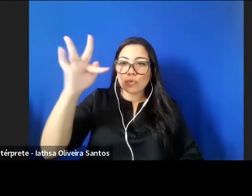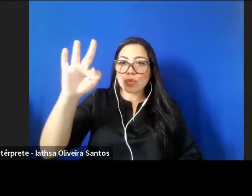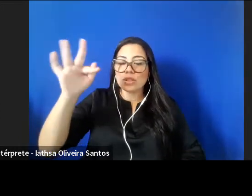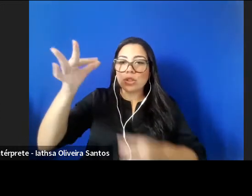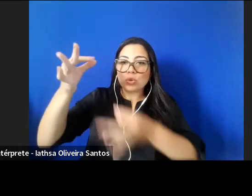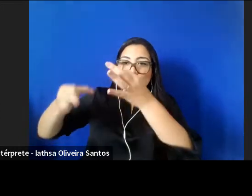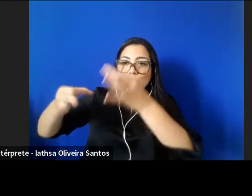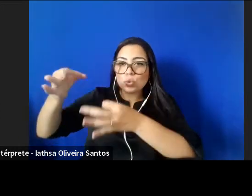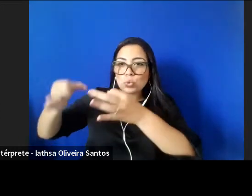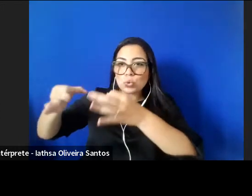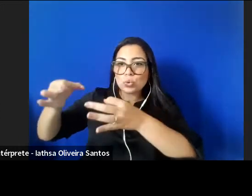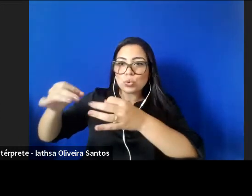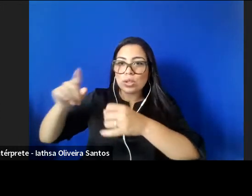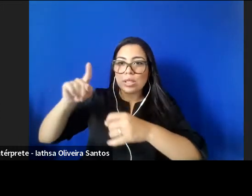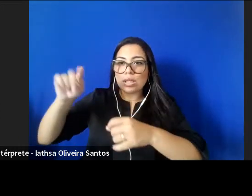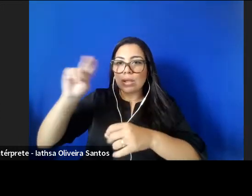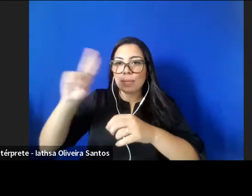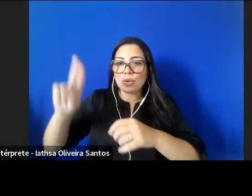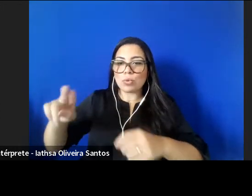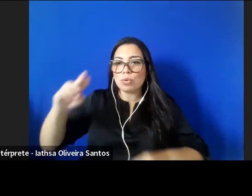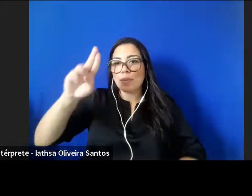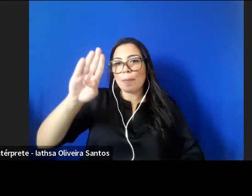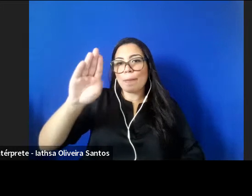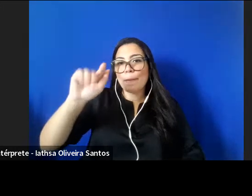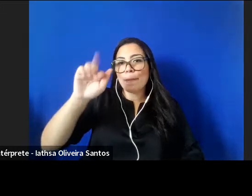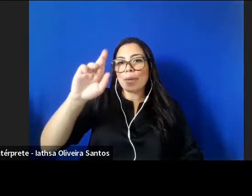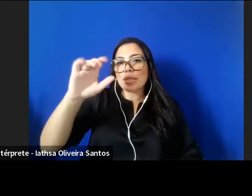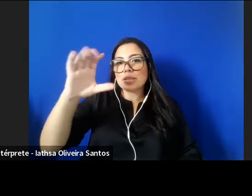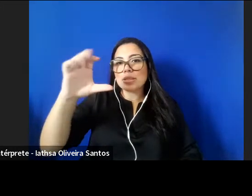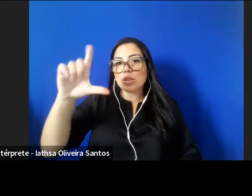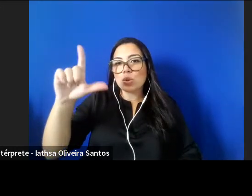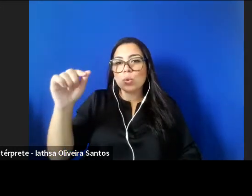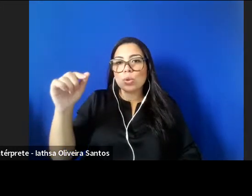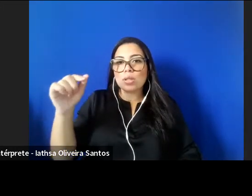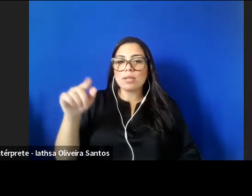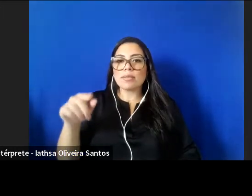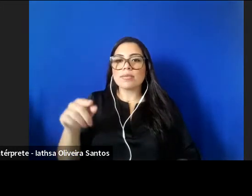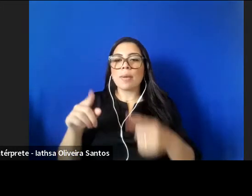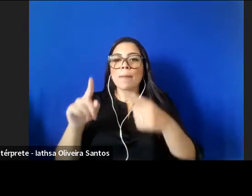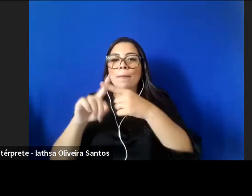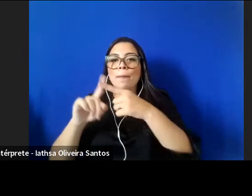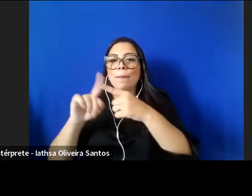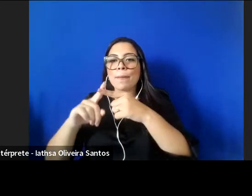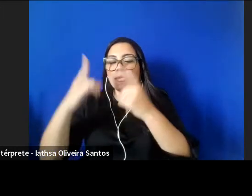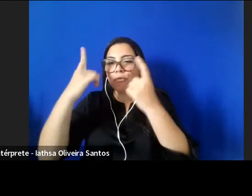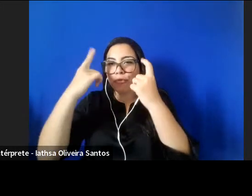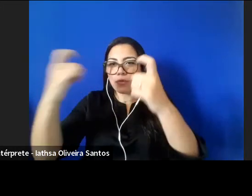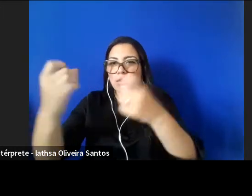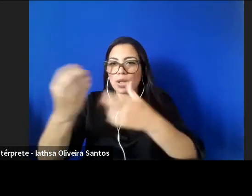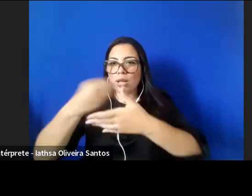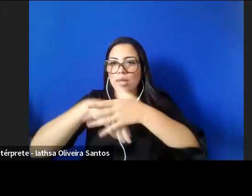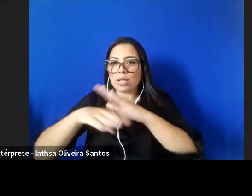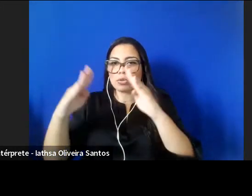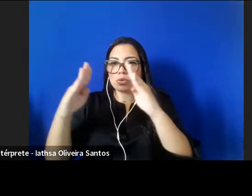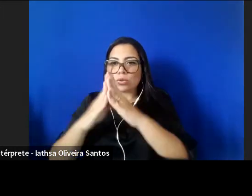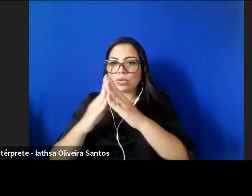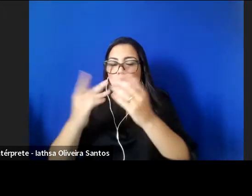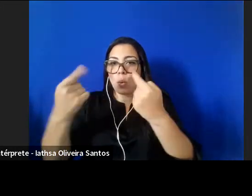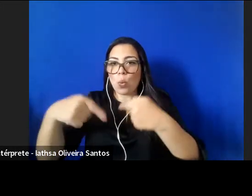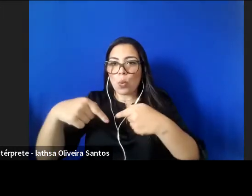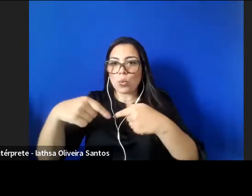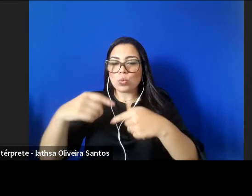Jurídico-Política pela Universidade Autônoma de Barcelona e é a juíza titular do primeiro Juizado de Violência Doméstica e Familiar contra a Mulher do Rio de